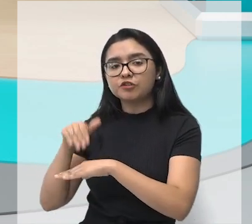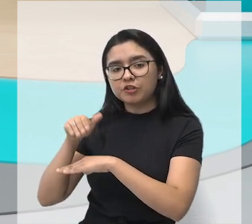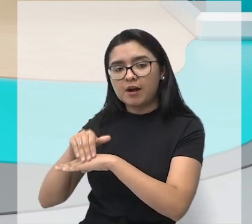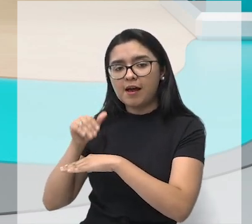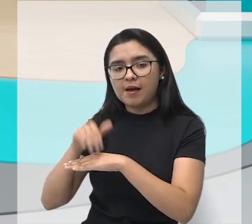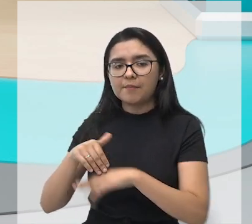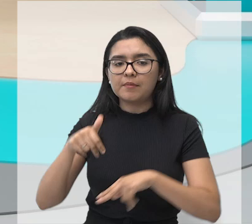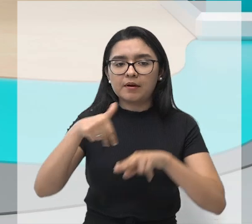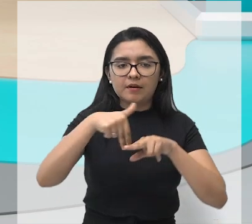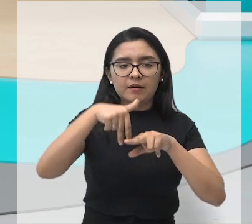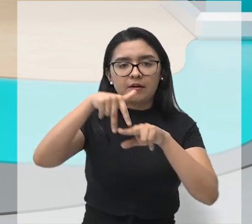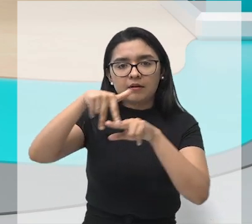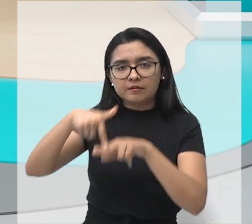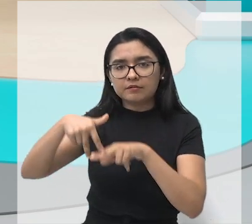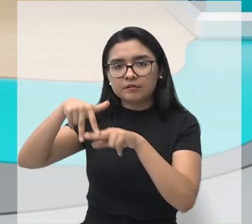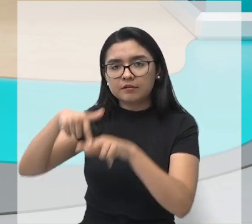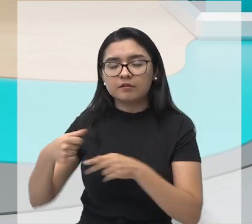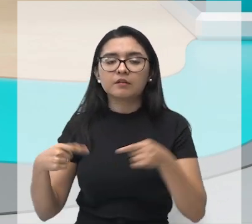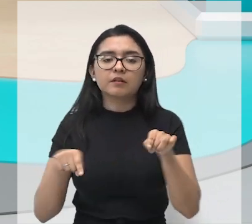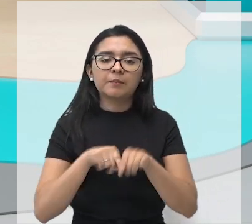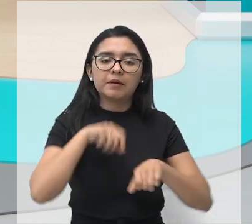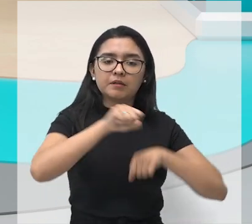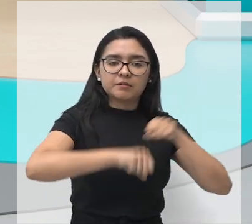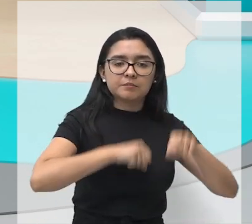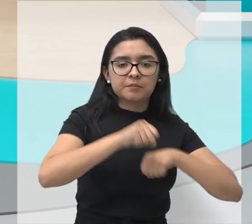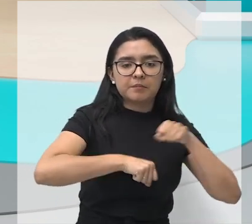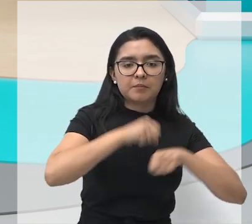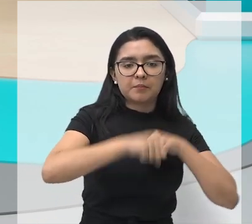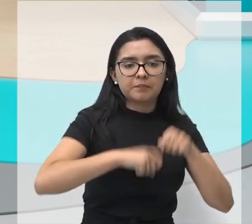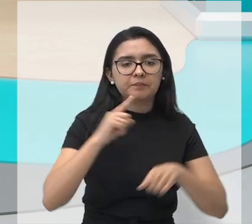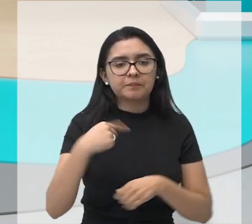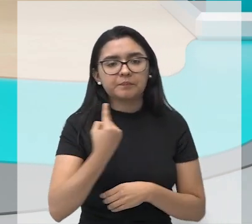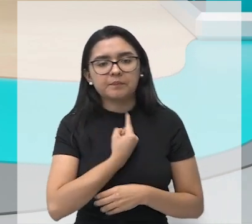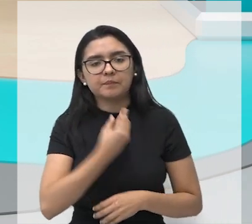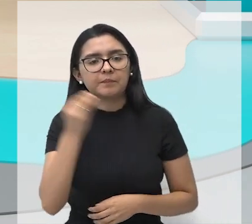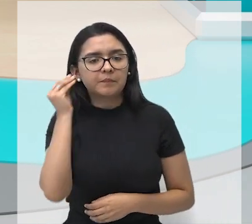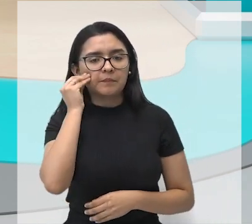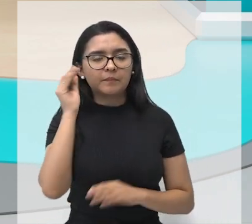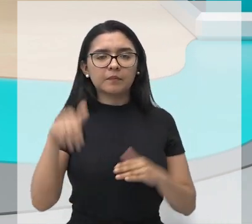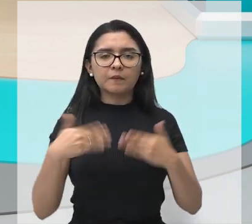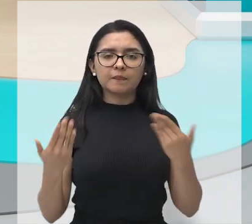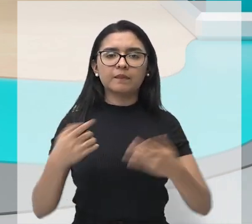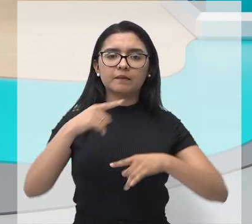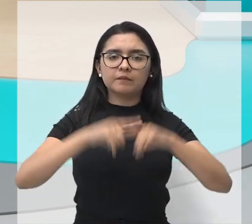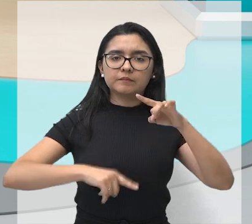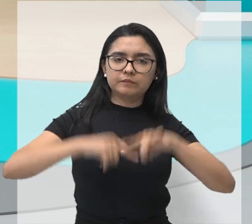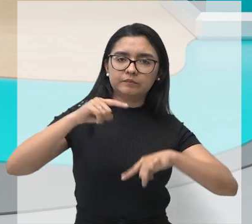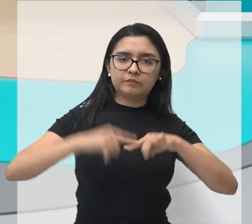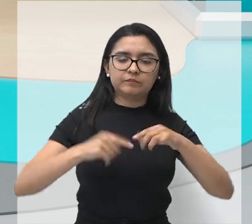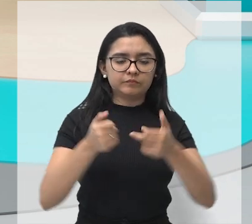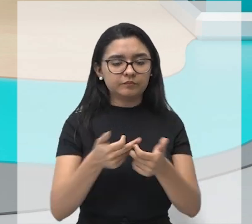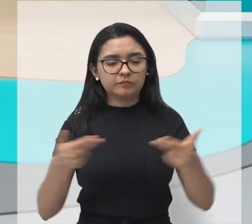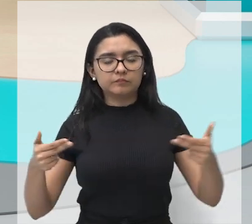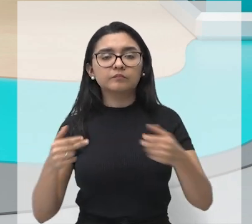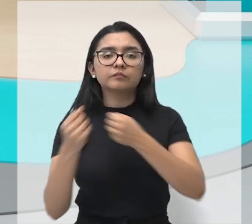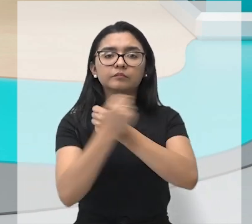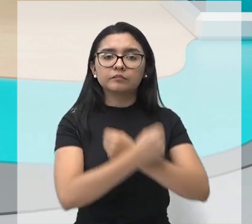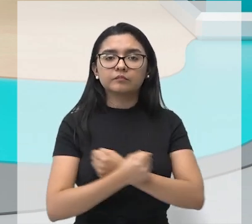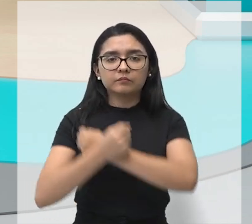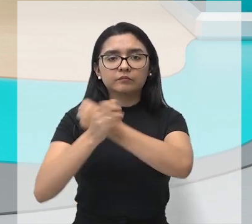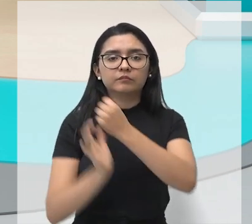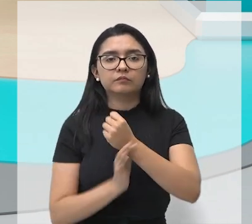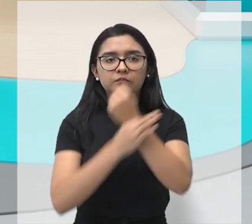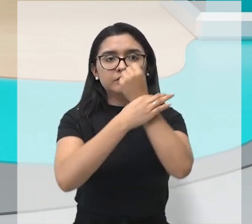de skate e de bike para a gente observar, né, quais são os equipamentos de segurança que